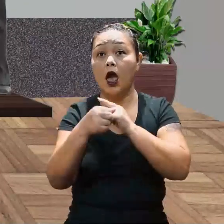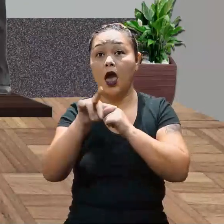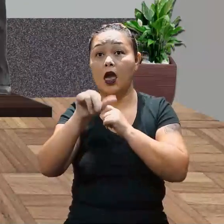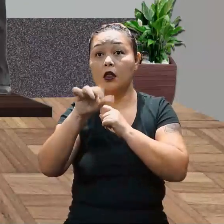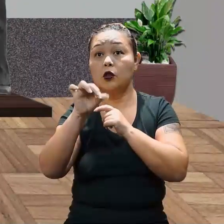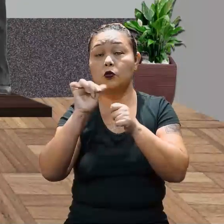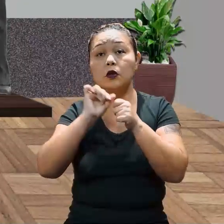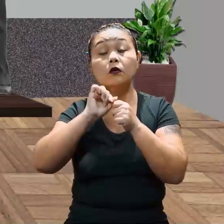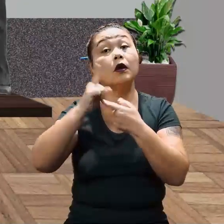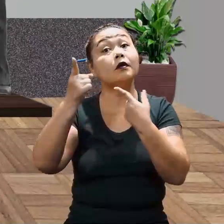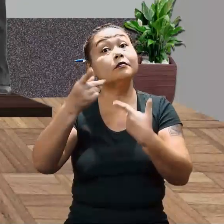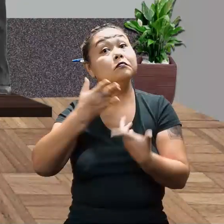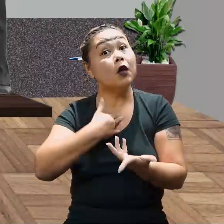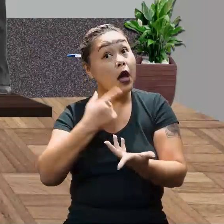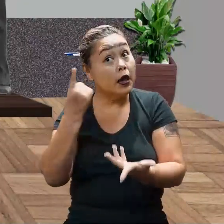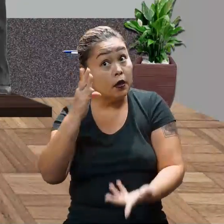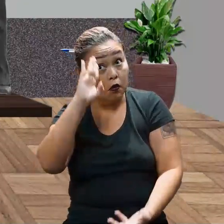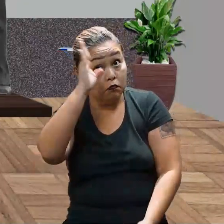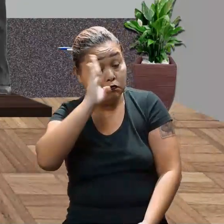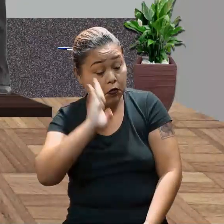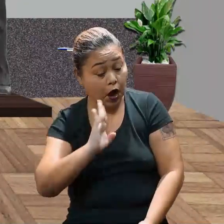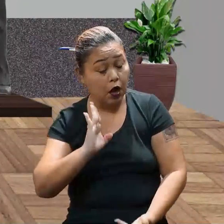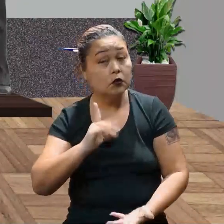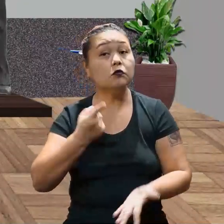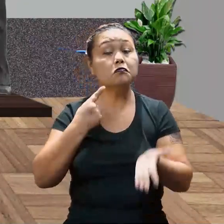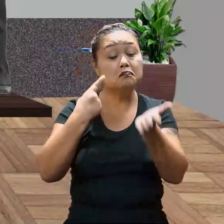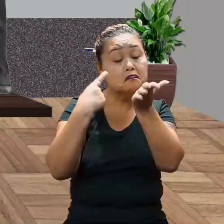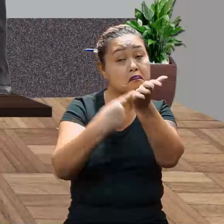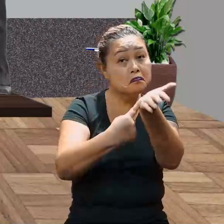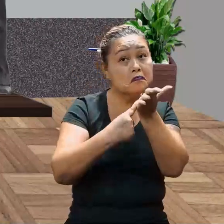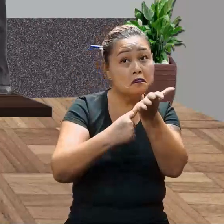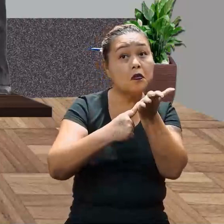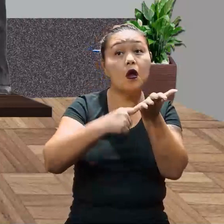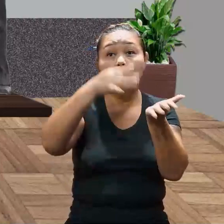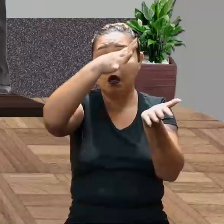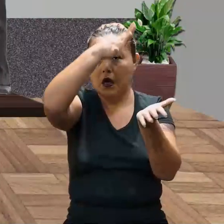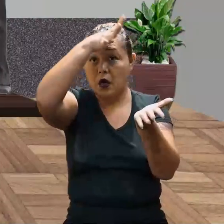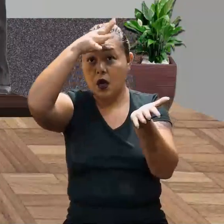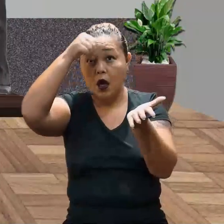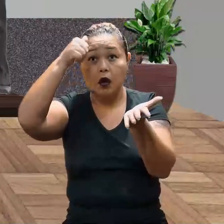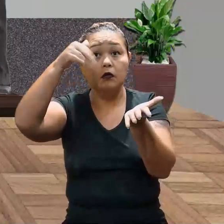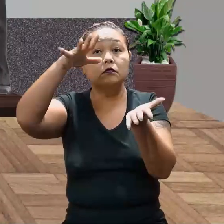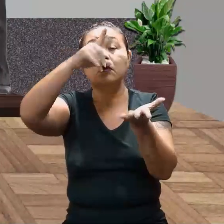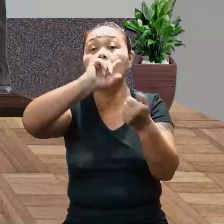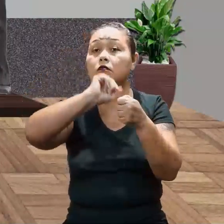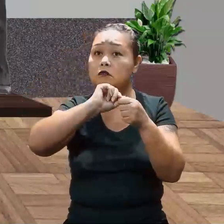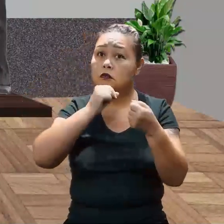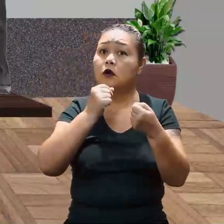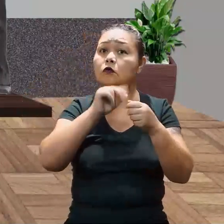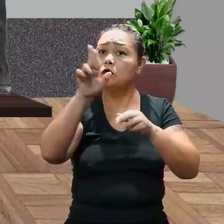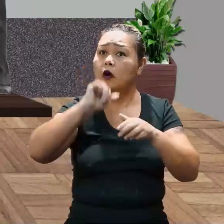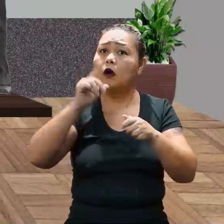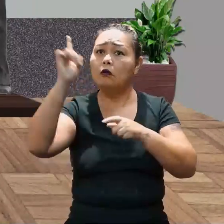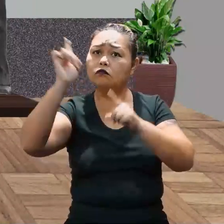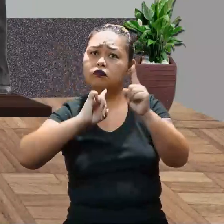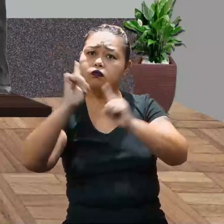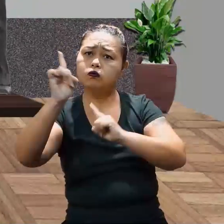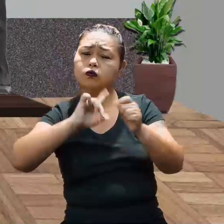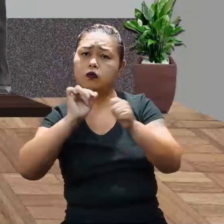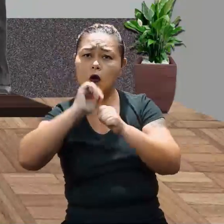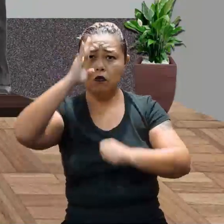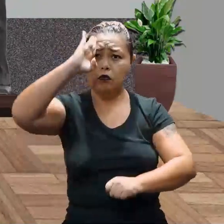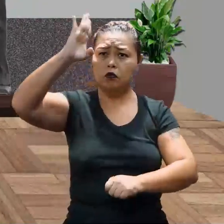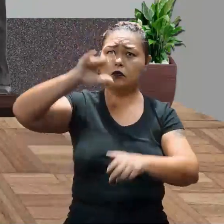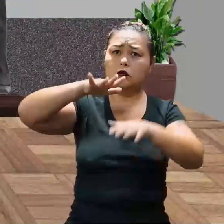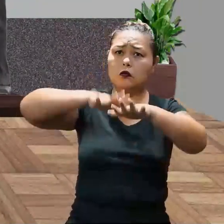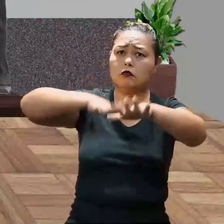Amazônia. Segundo ciclo da borracha, vamos chamar esse período. Reativa os seringais da Amazônia, manda o soldado da borracha,